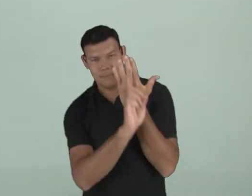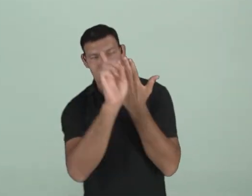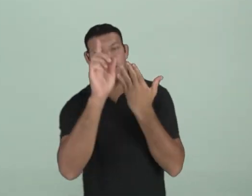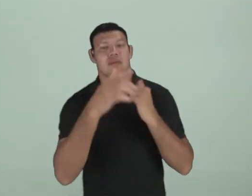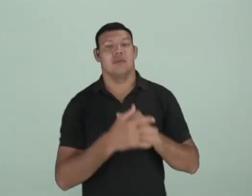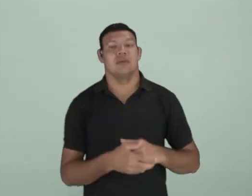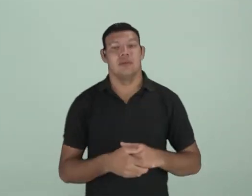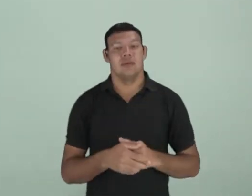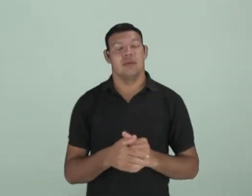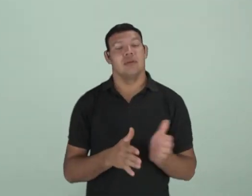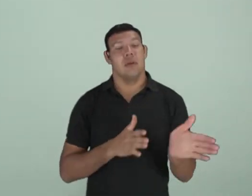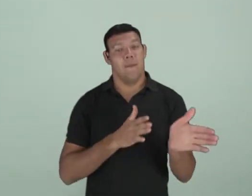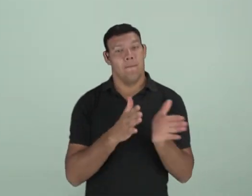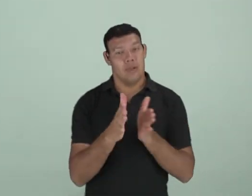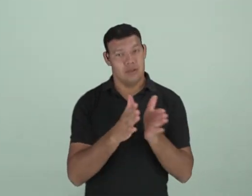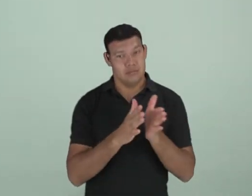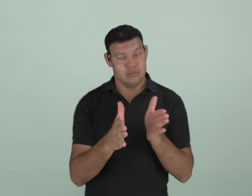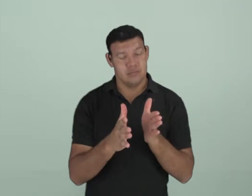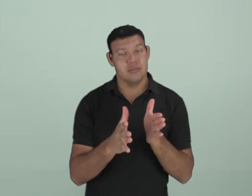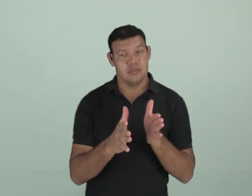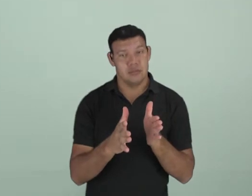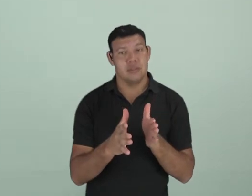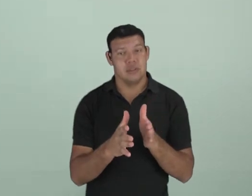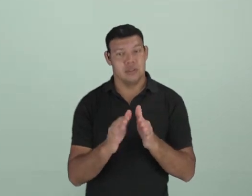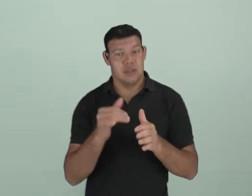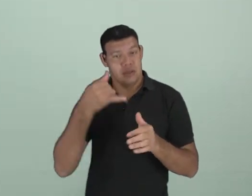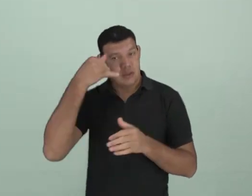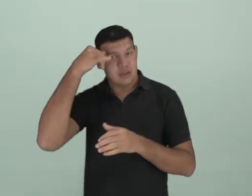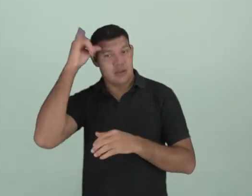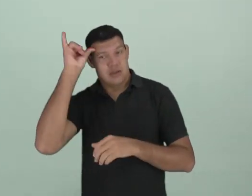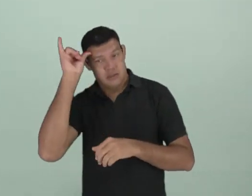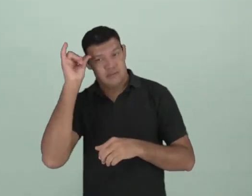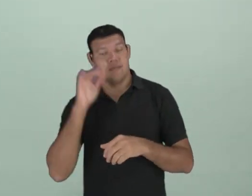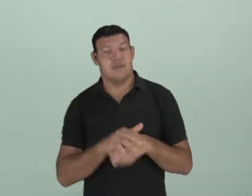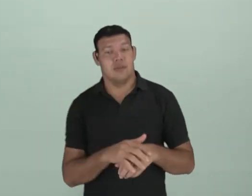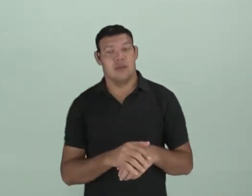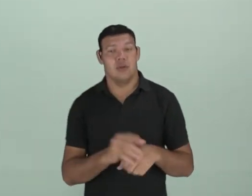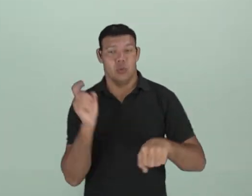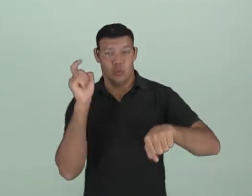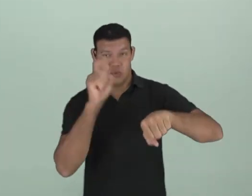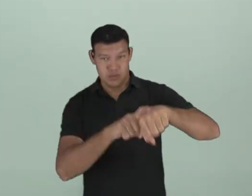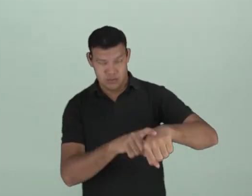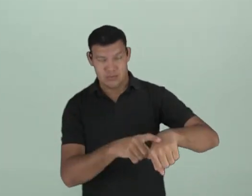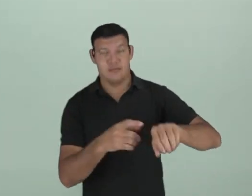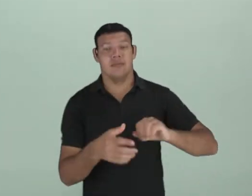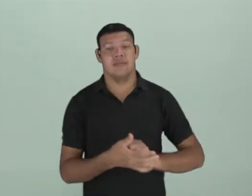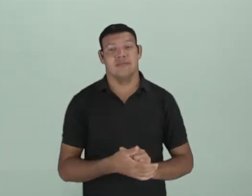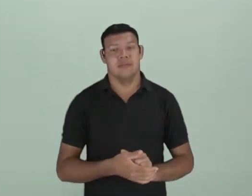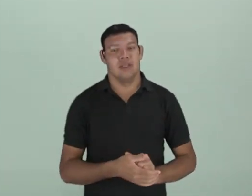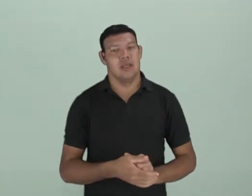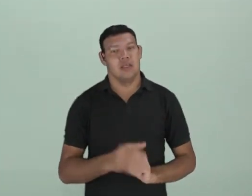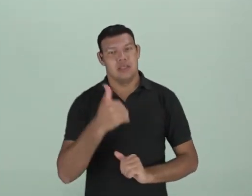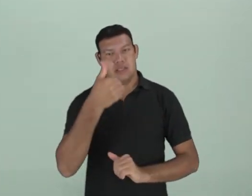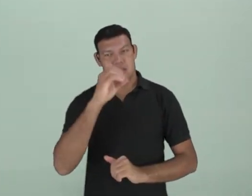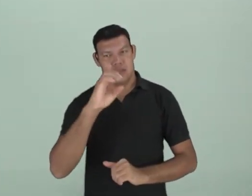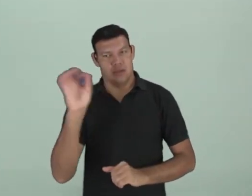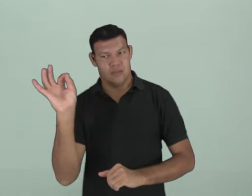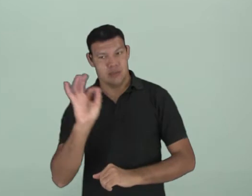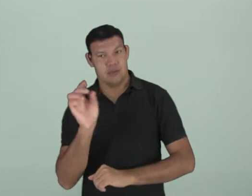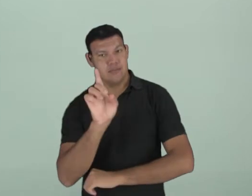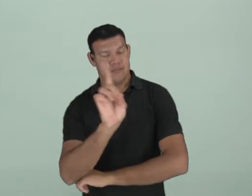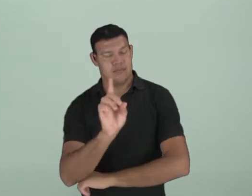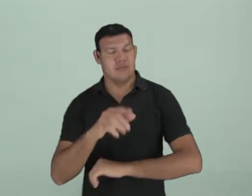pessoa e são processos, que evitam, que impedem a entrada de alguns patógenos, tá? Mas não conseguem barrar 100%.